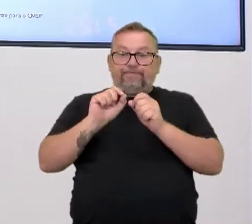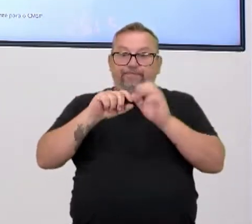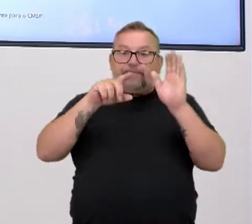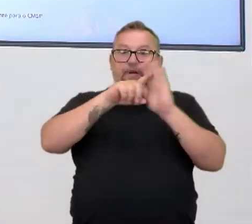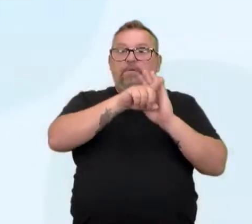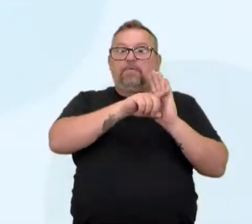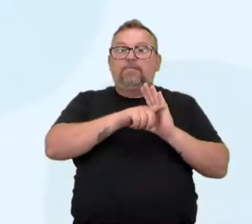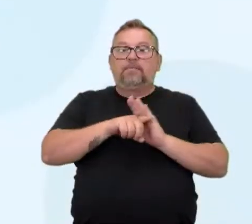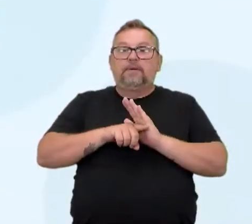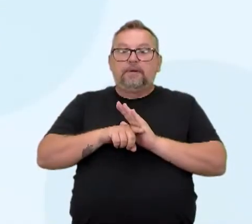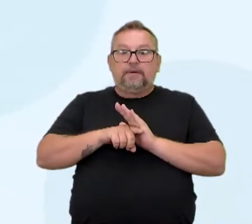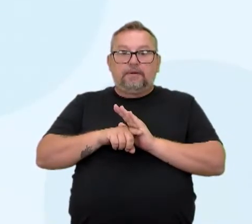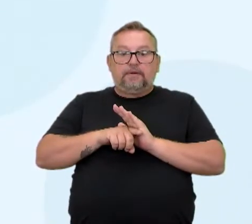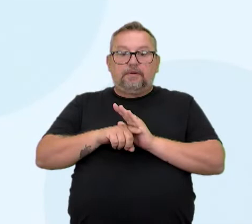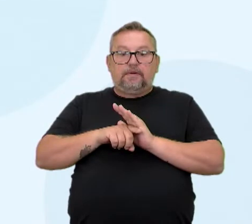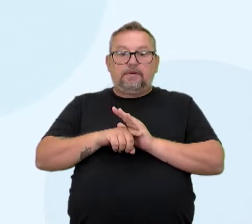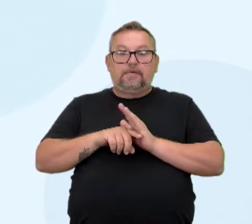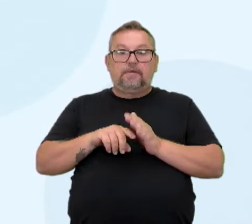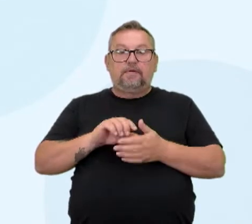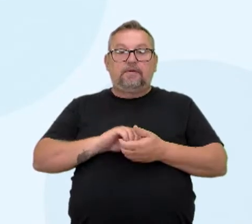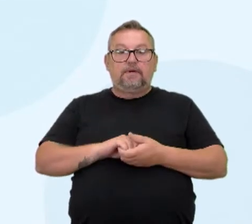pesquisa de vídeos